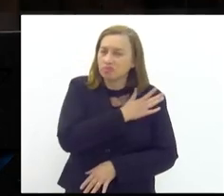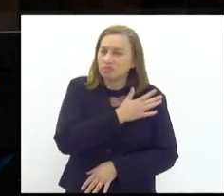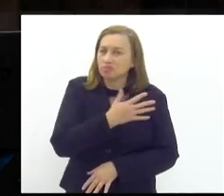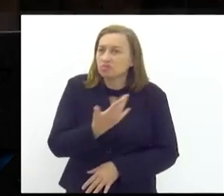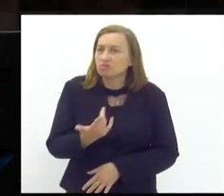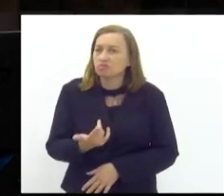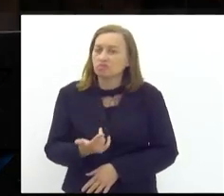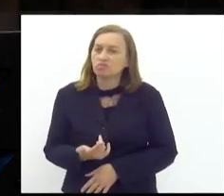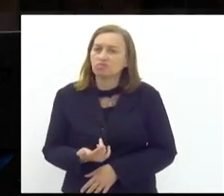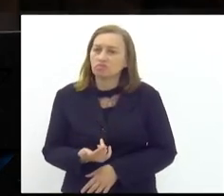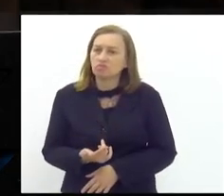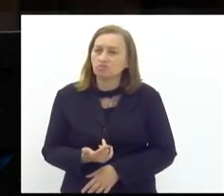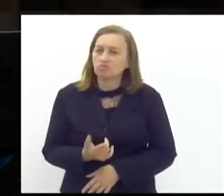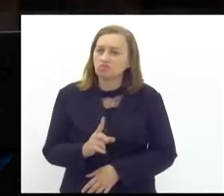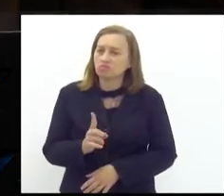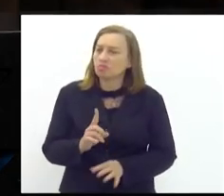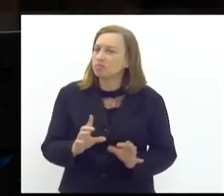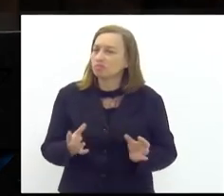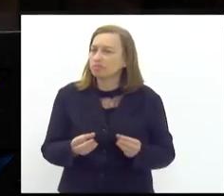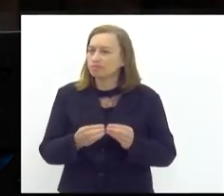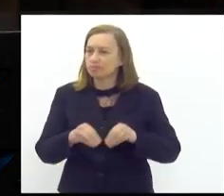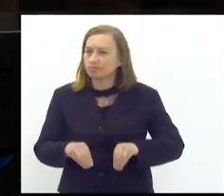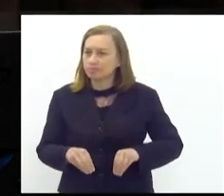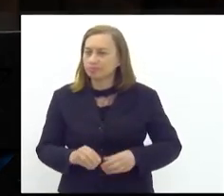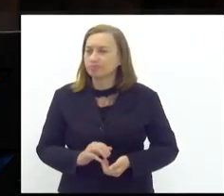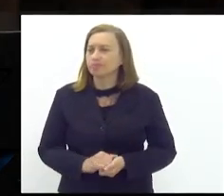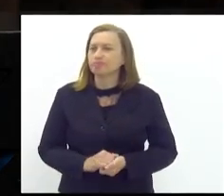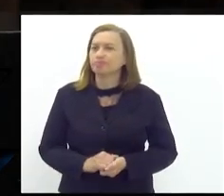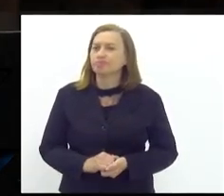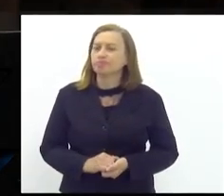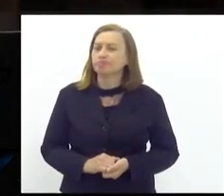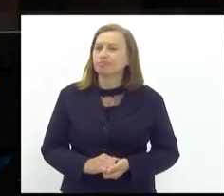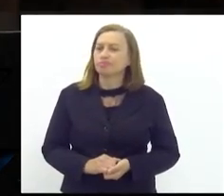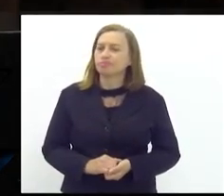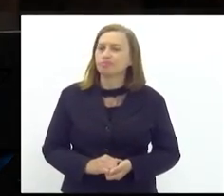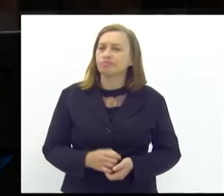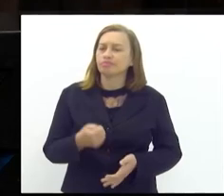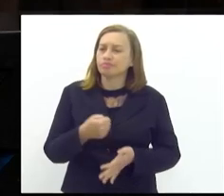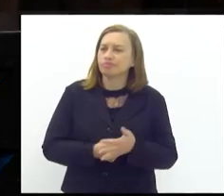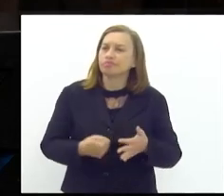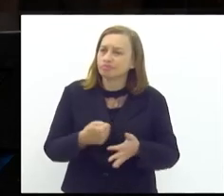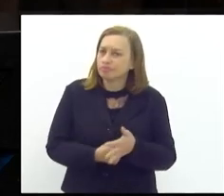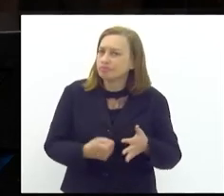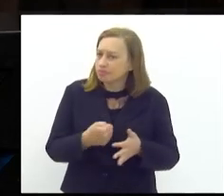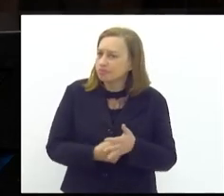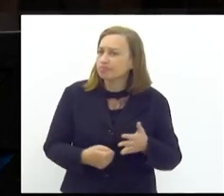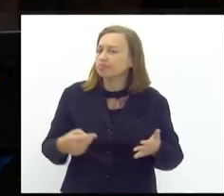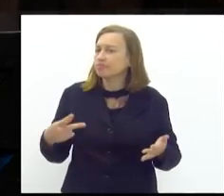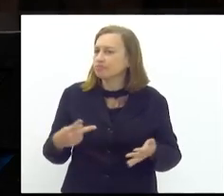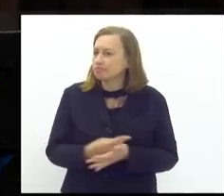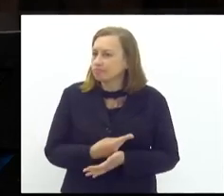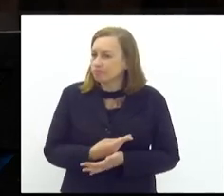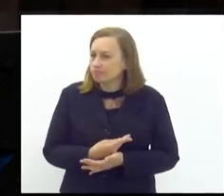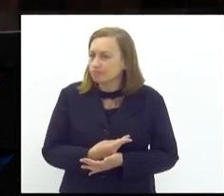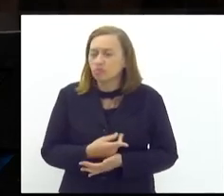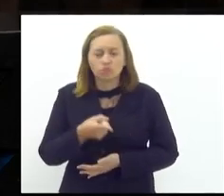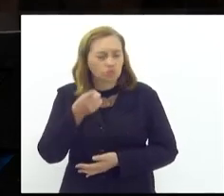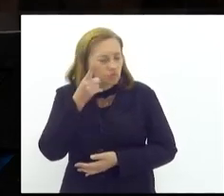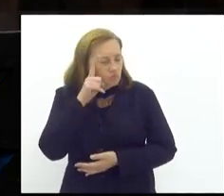olvidamos de jeito nenhum que nesse combate incessante que acontece cotidianamente